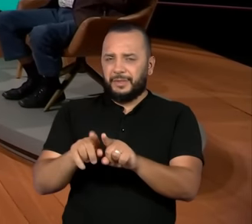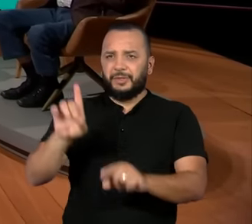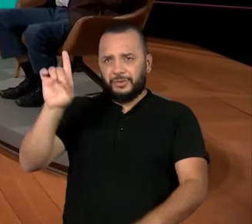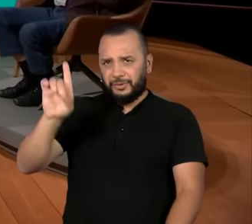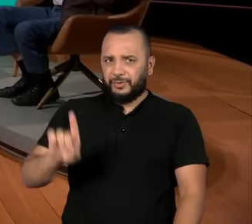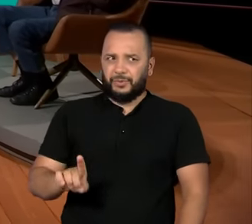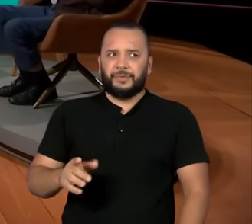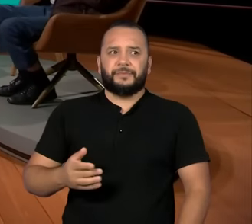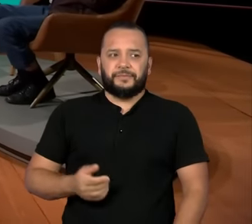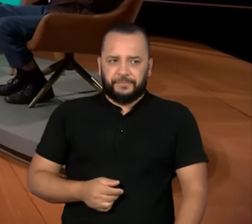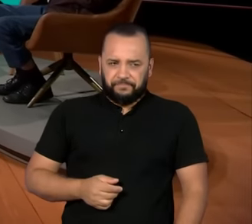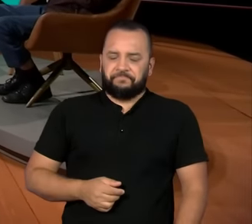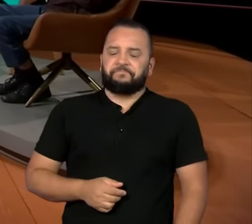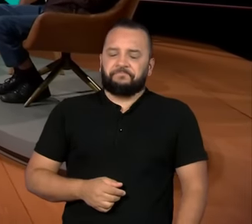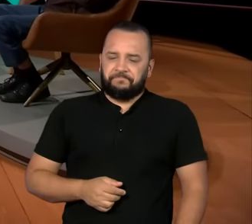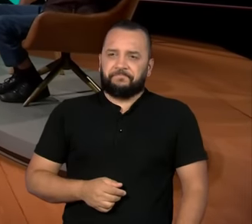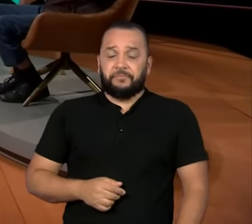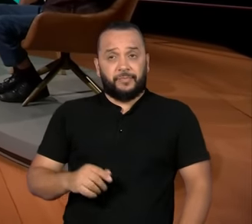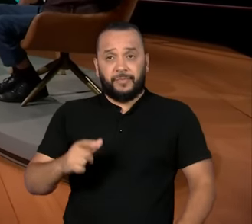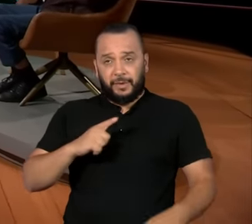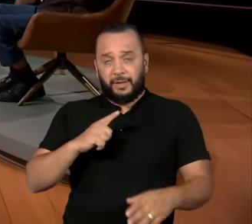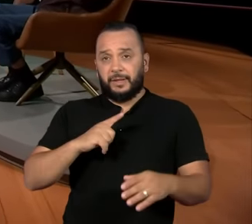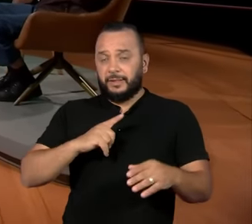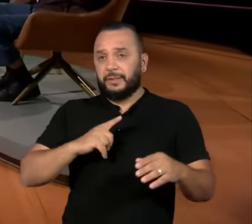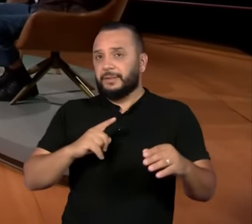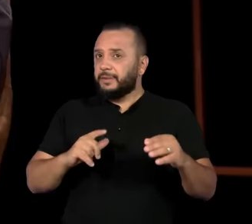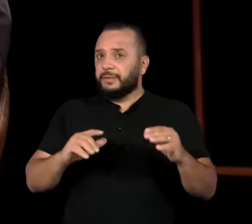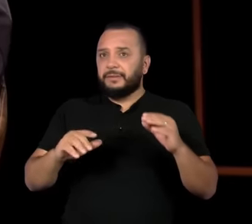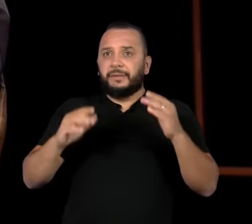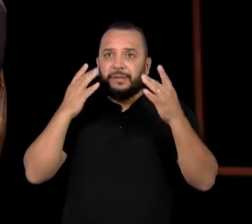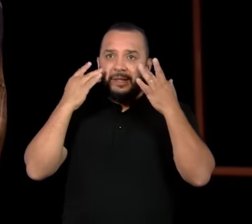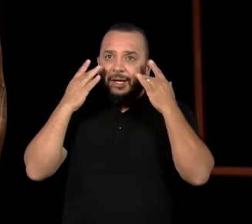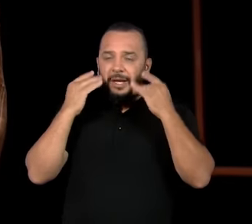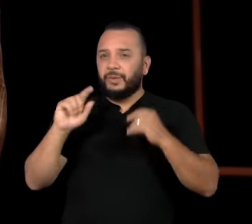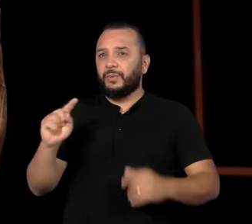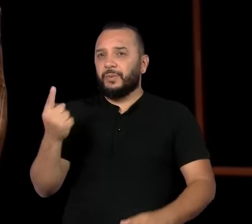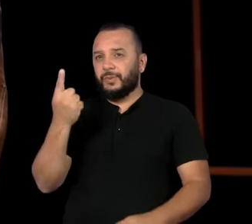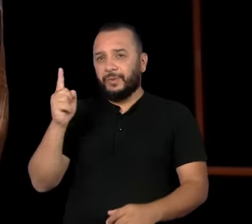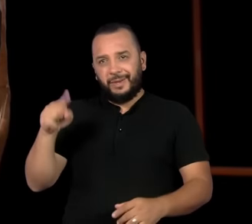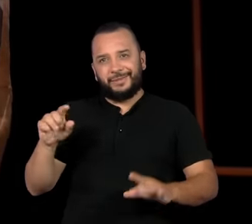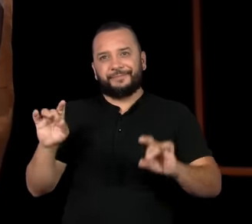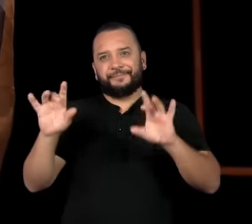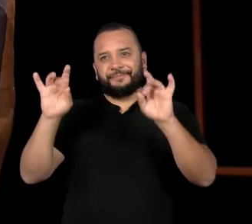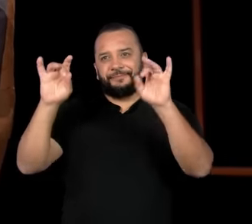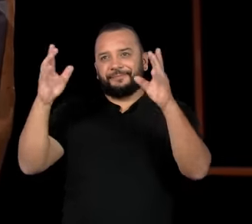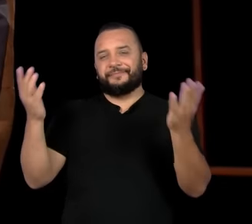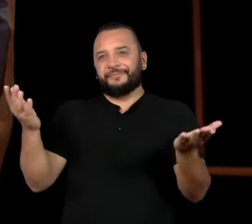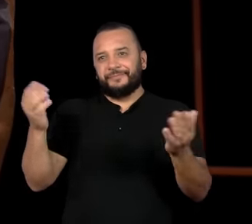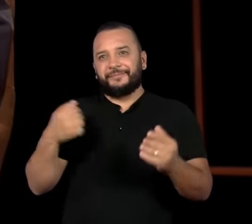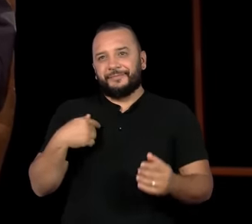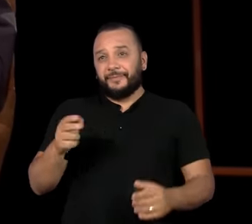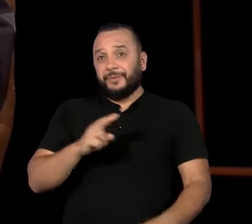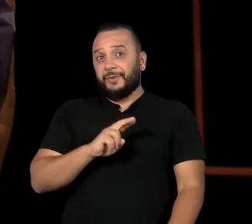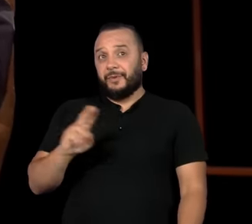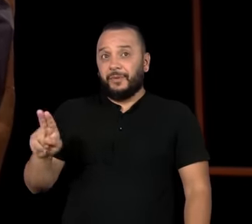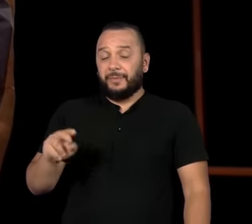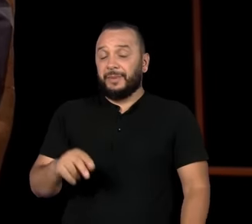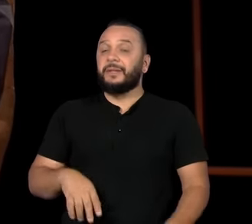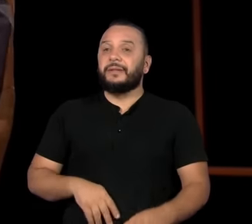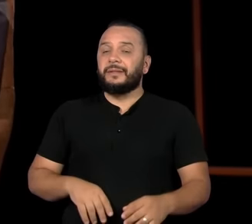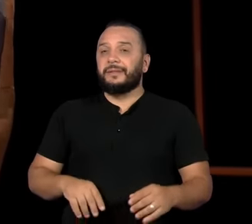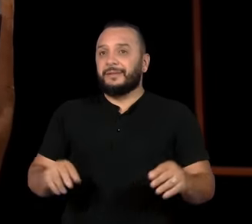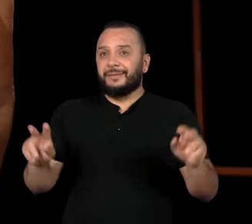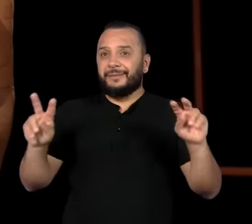Então, a peça era um programa único, né? Um especial. Chamava-se Se Eu